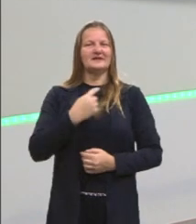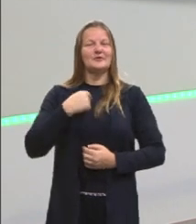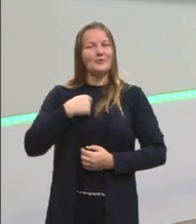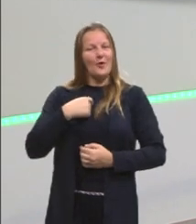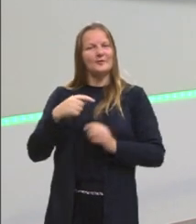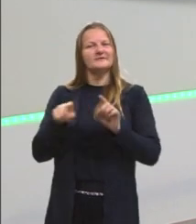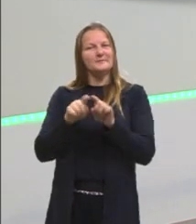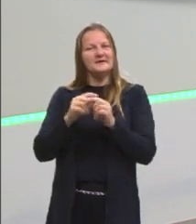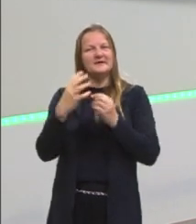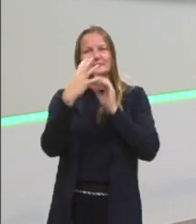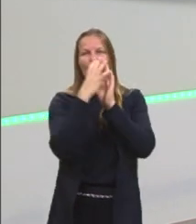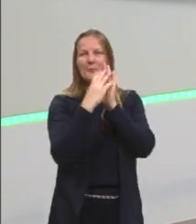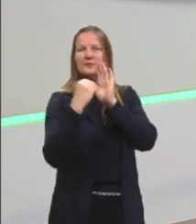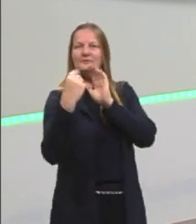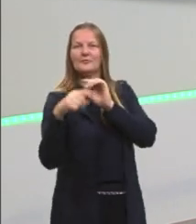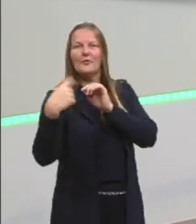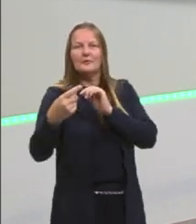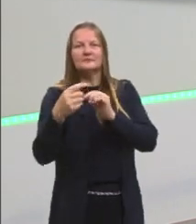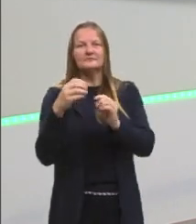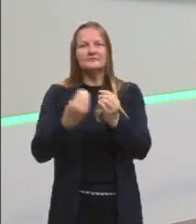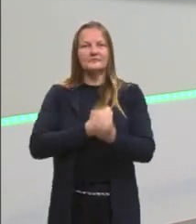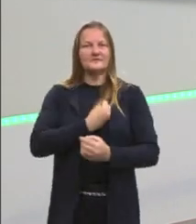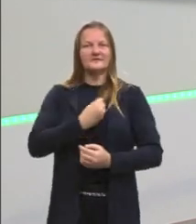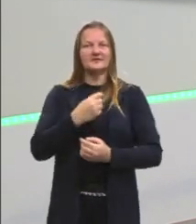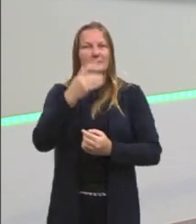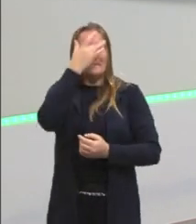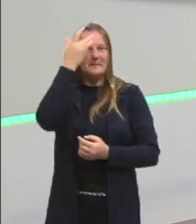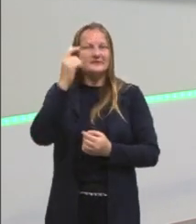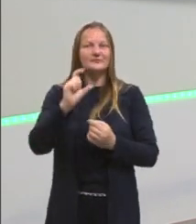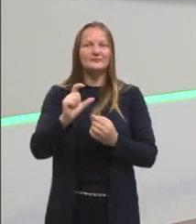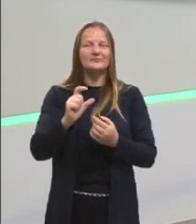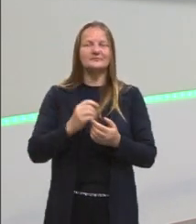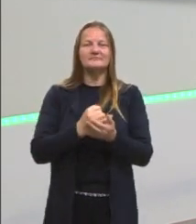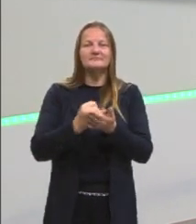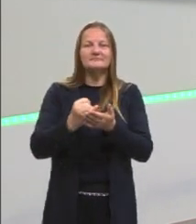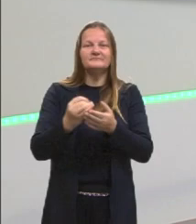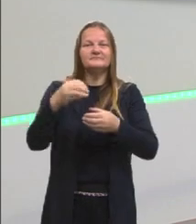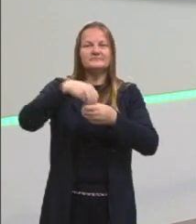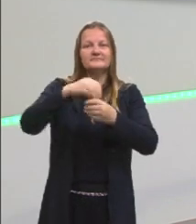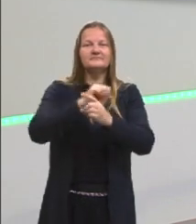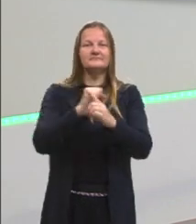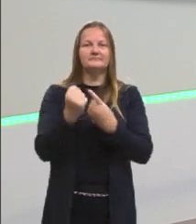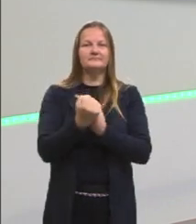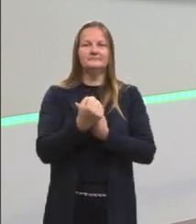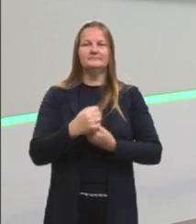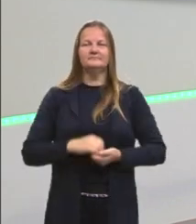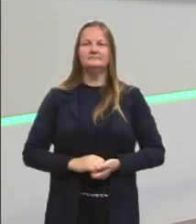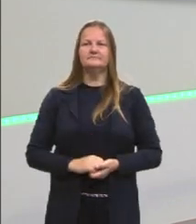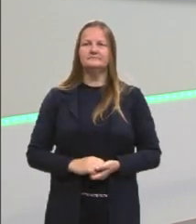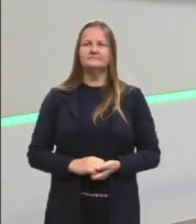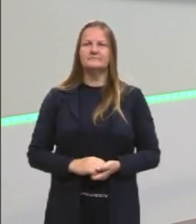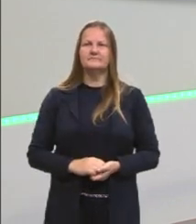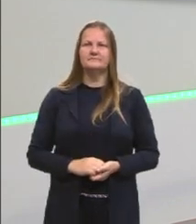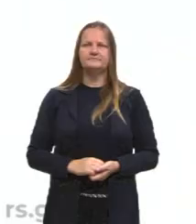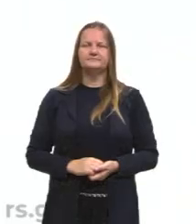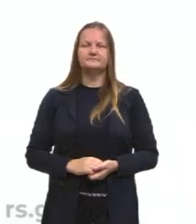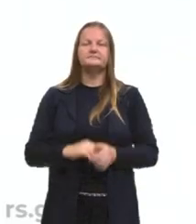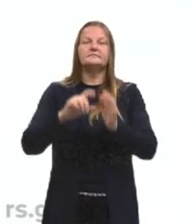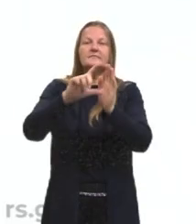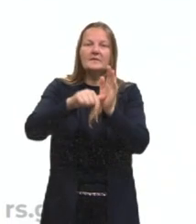interferimos como nós Agimos como nós introduzimos nessa sociedade as aulas